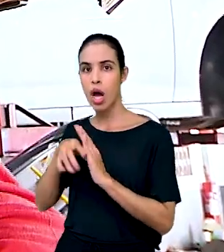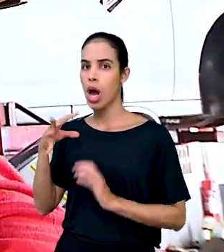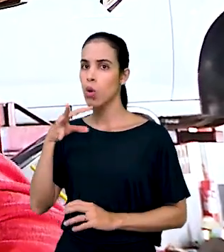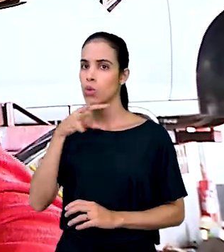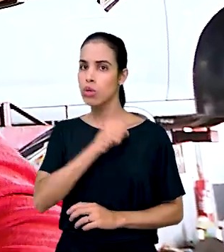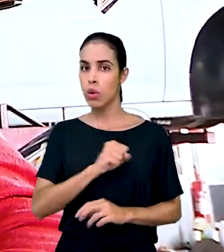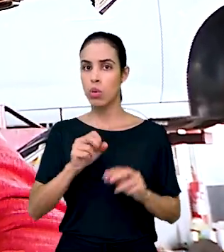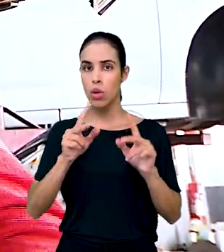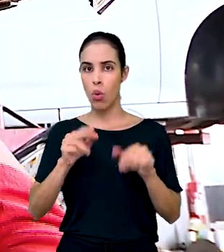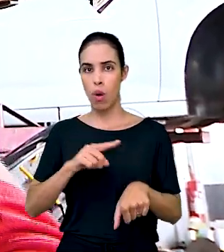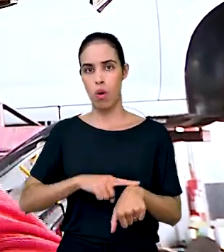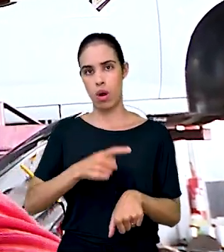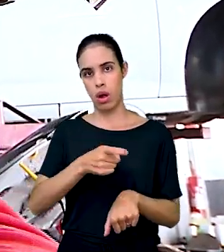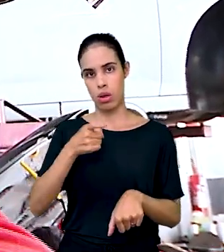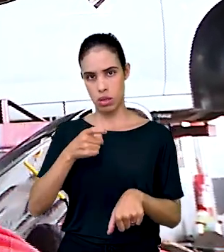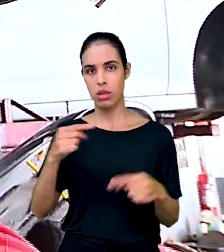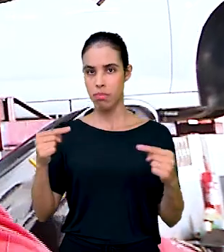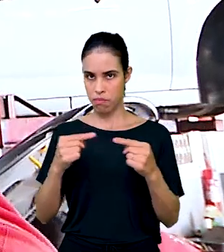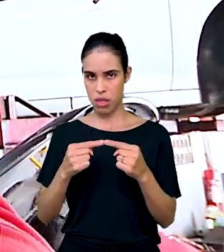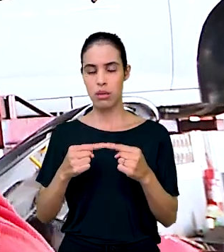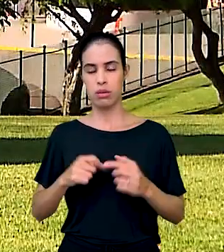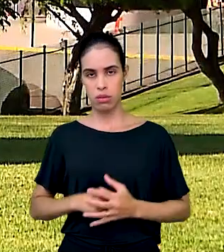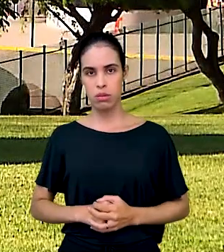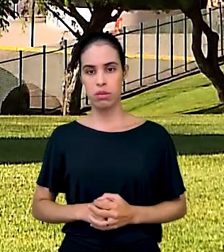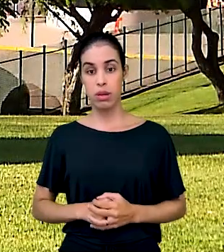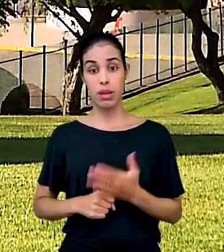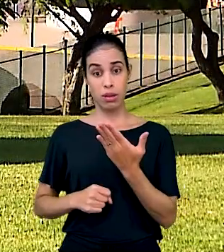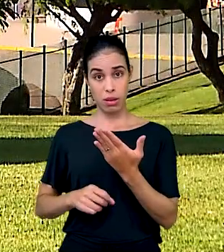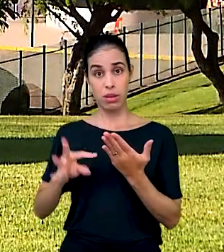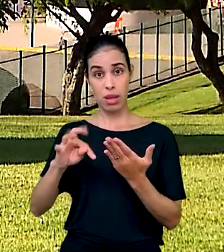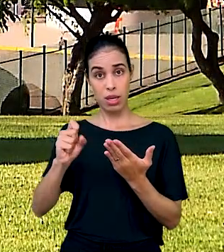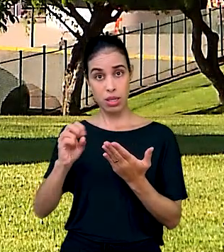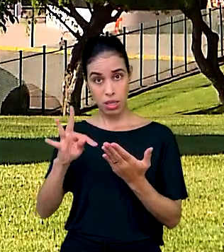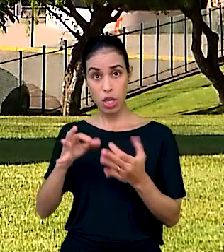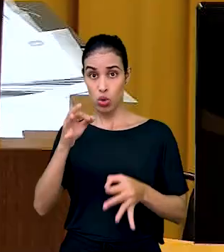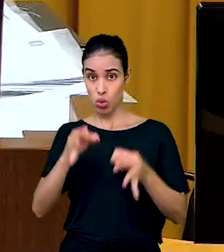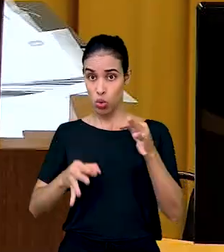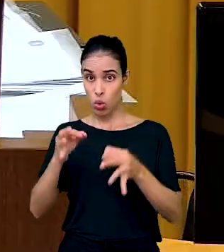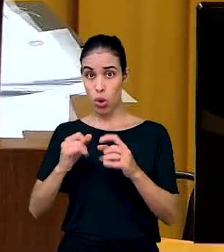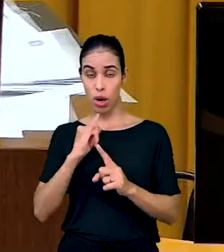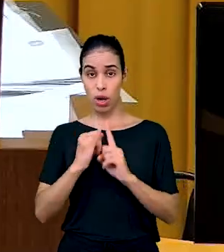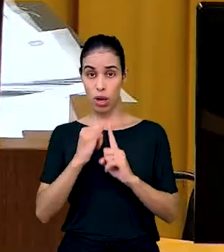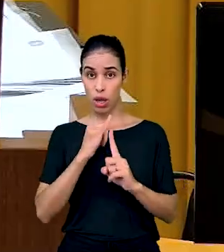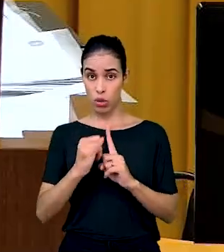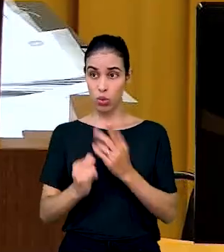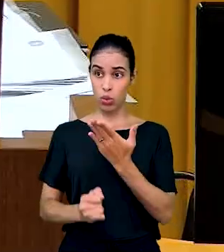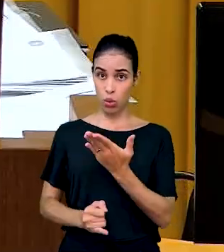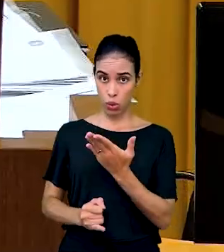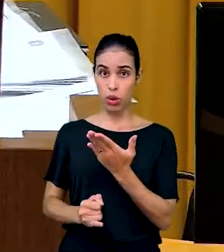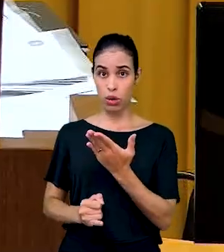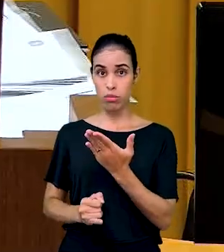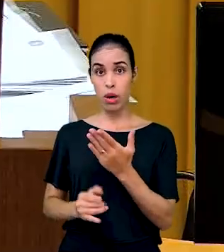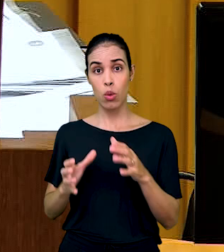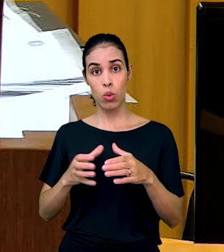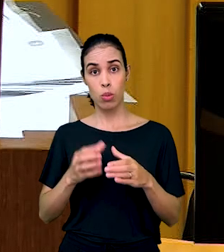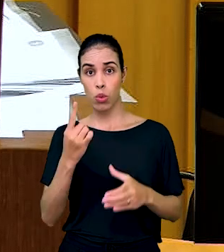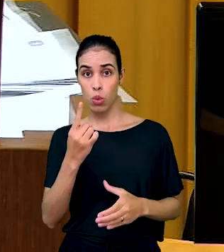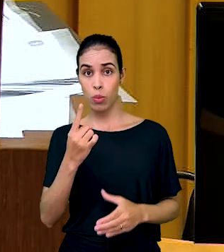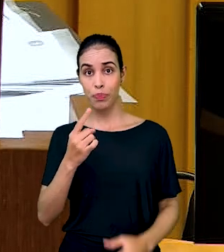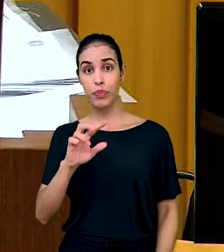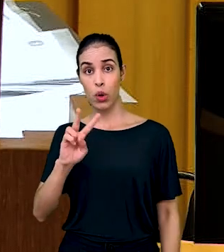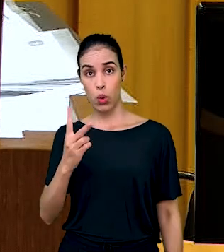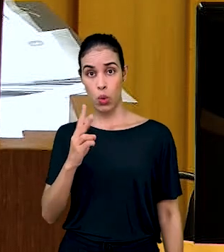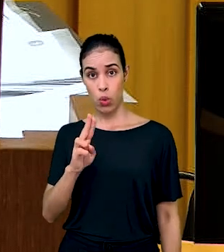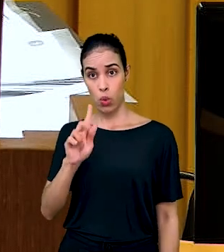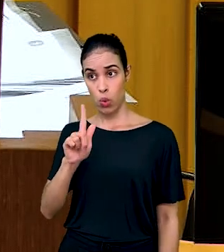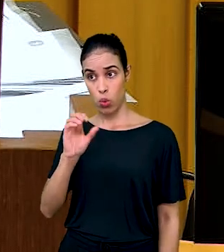mesma conclusão valeria para horas extras. O caso chegou ao TST. O relator do recurso do trabalhador na primeira